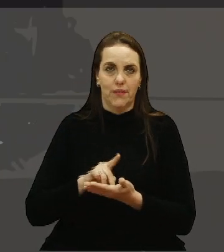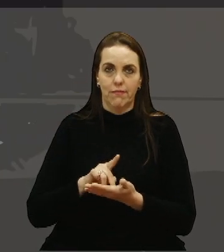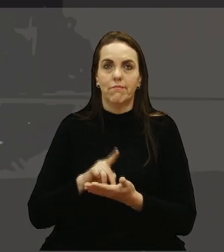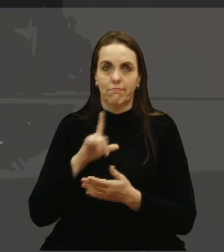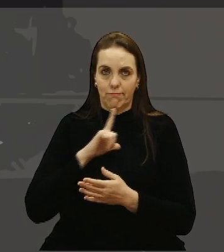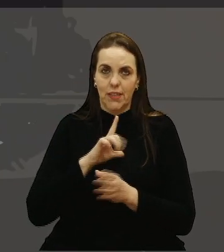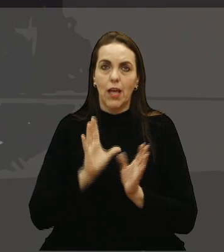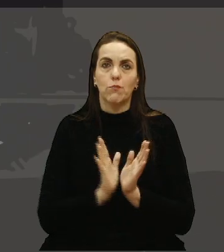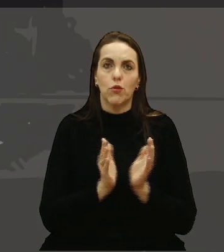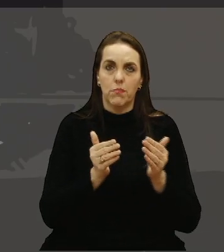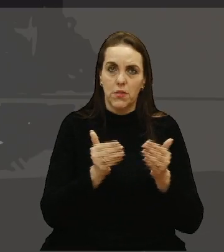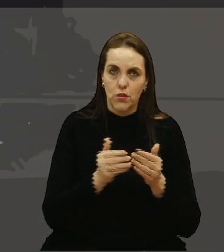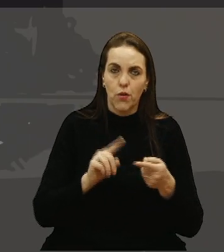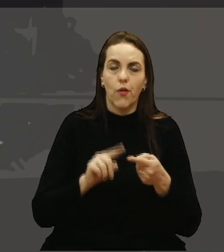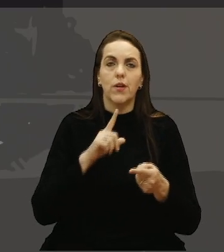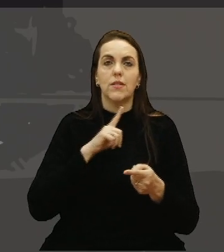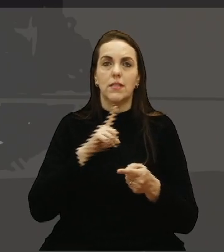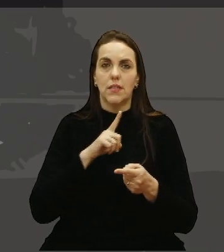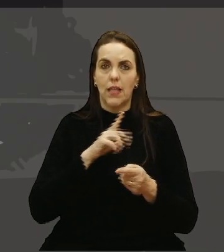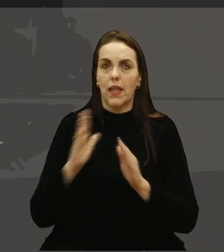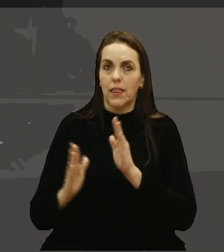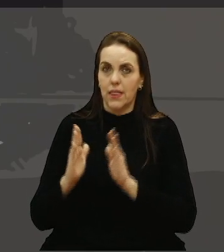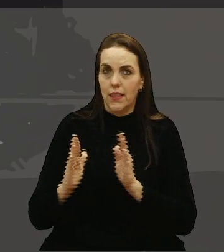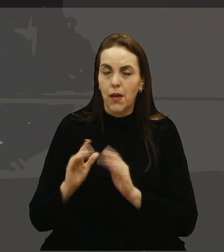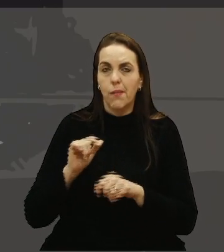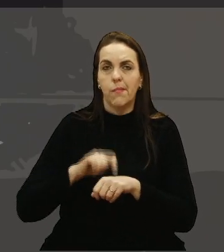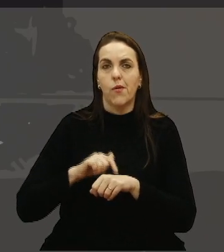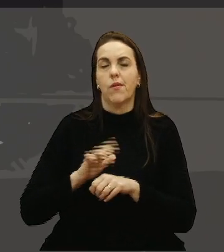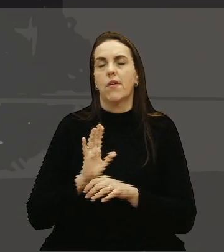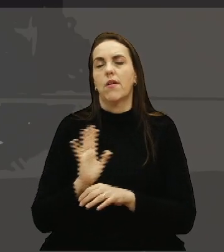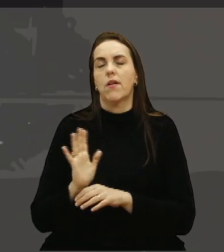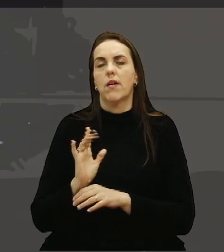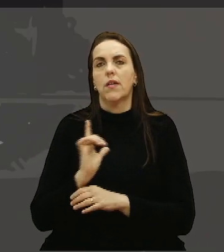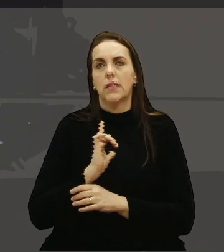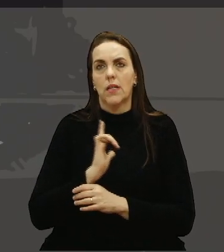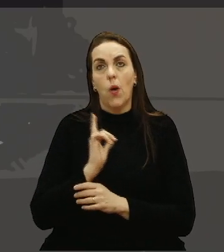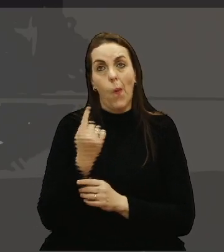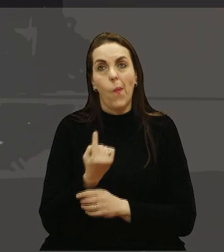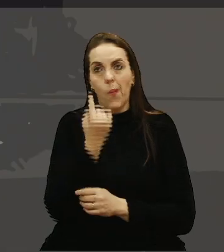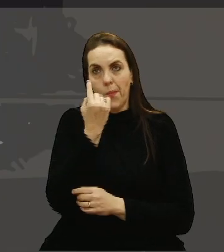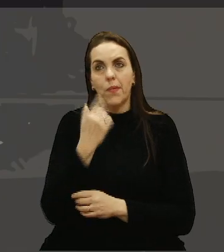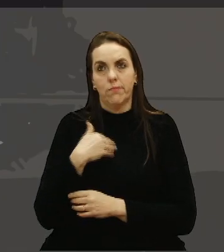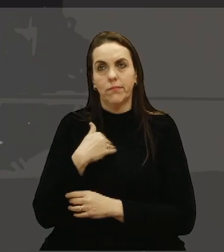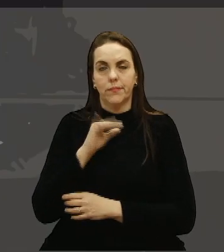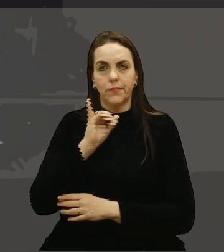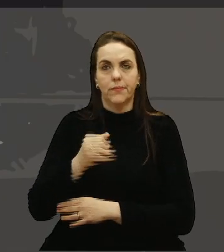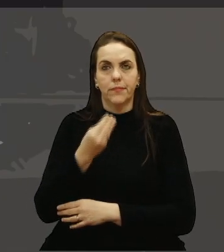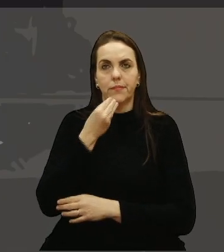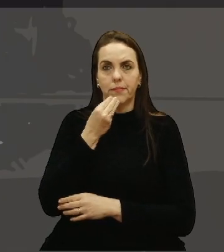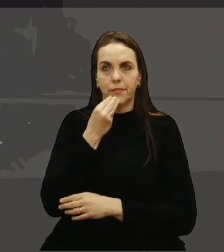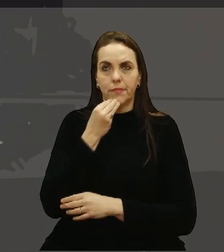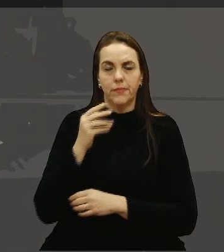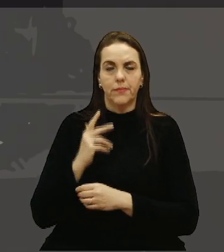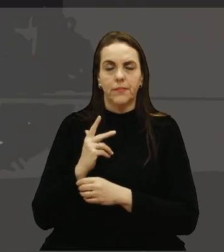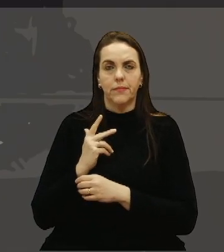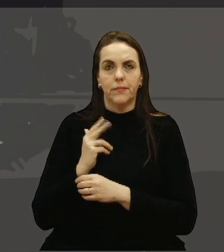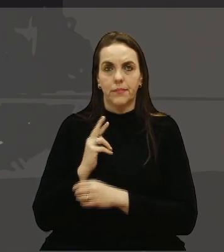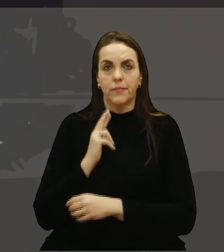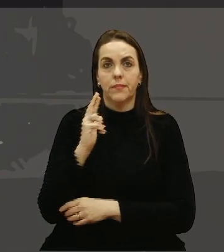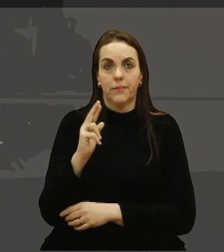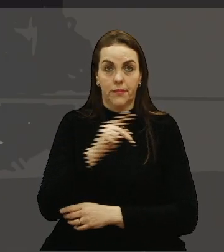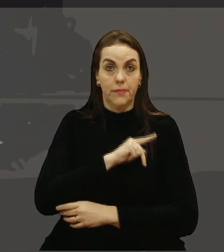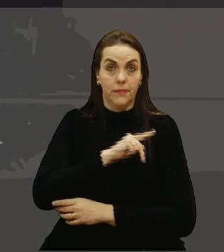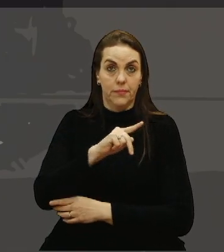as comissões temporárias, e uma delas, que eu tenho a oportunidade de estar à frente como